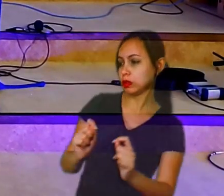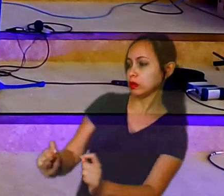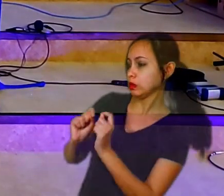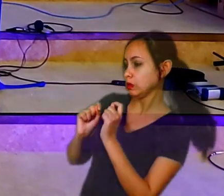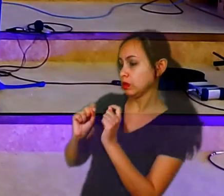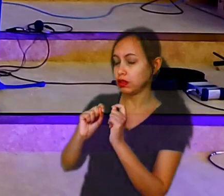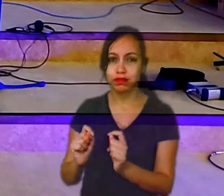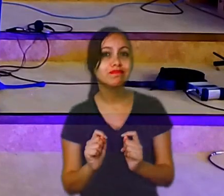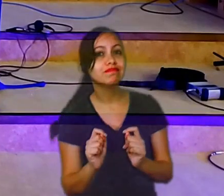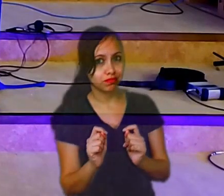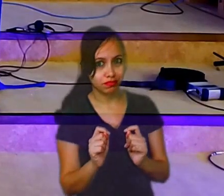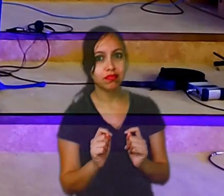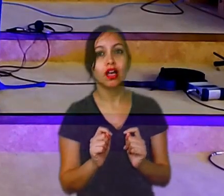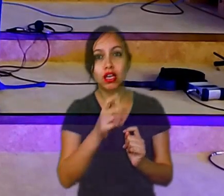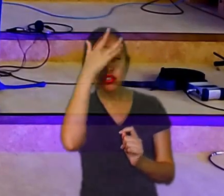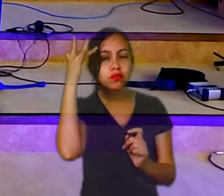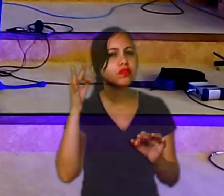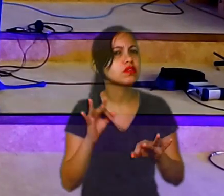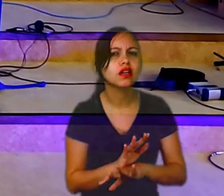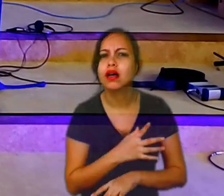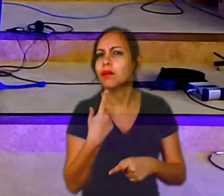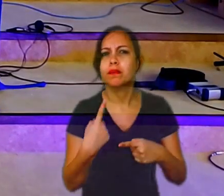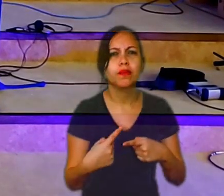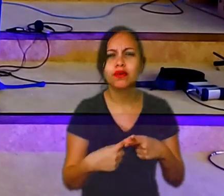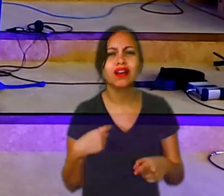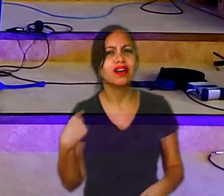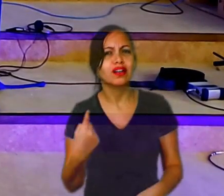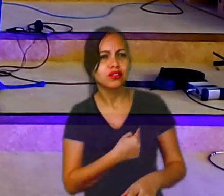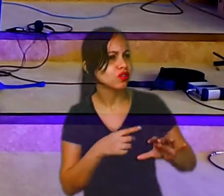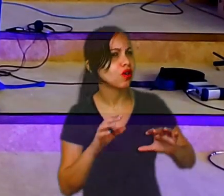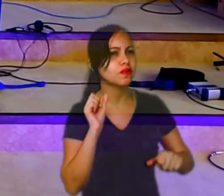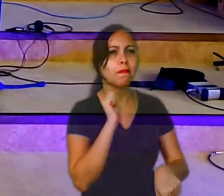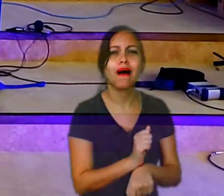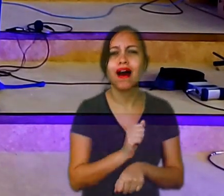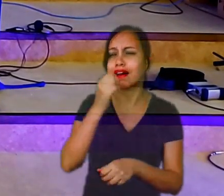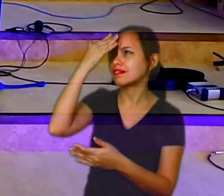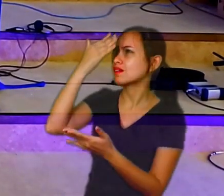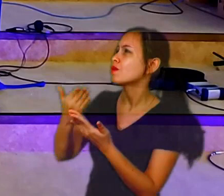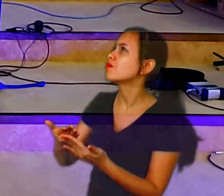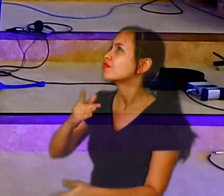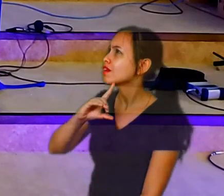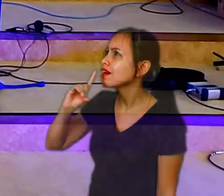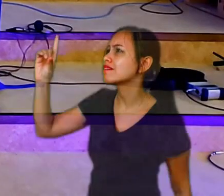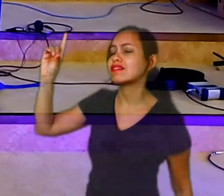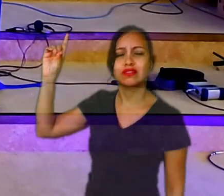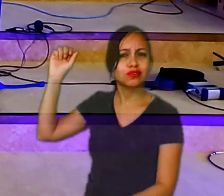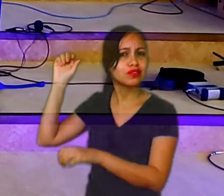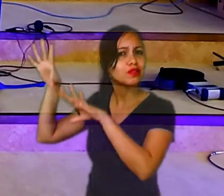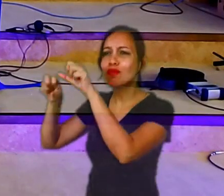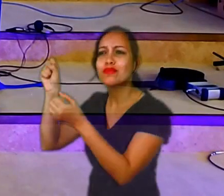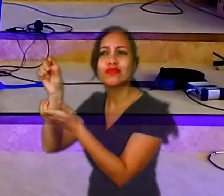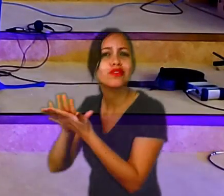são destruídos pelos ataques do mal, porque nós deixamos de confiar plenamente e de buscar o Senhor.